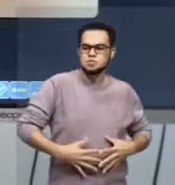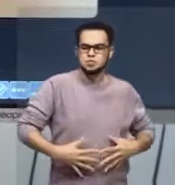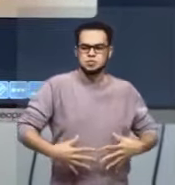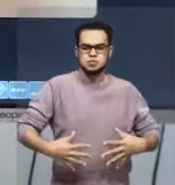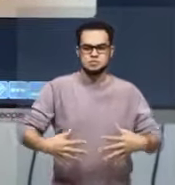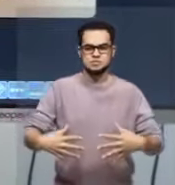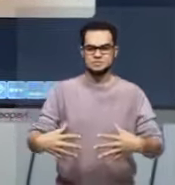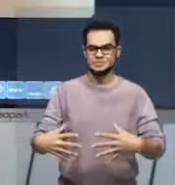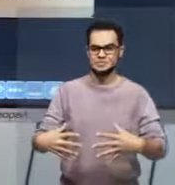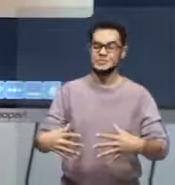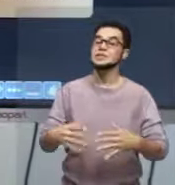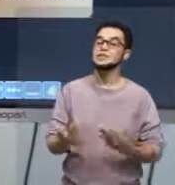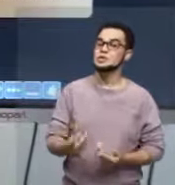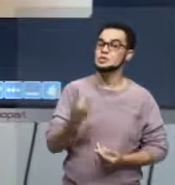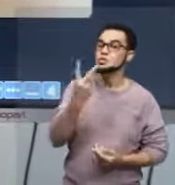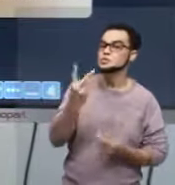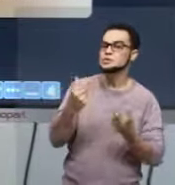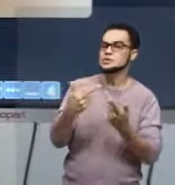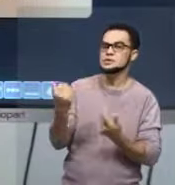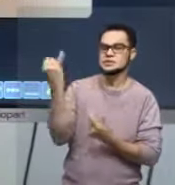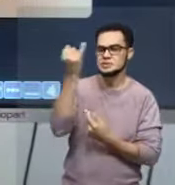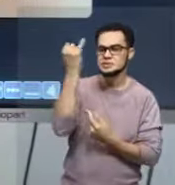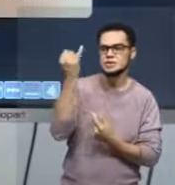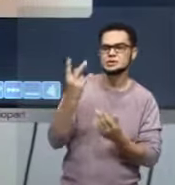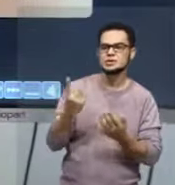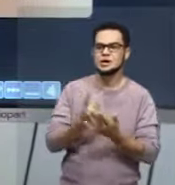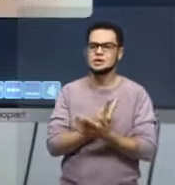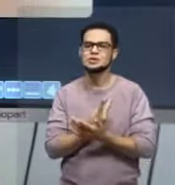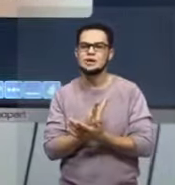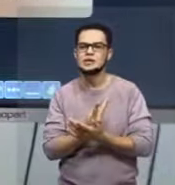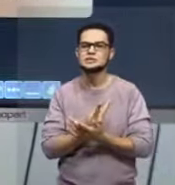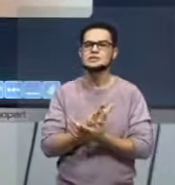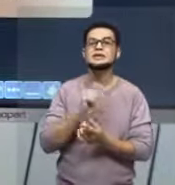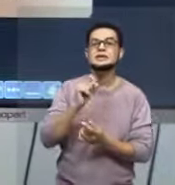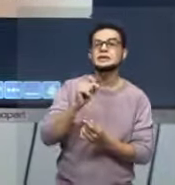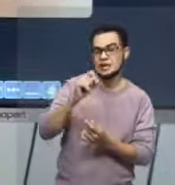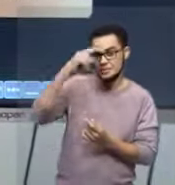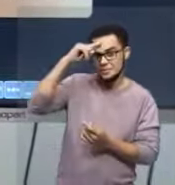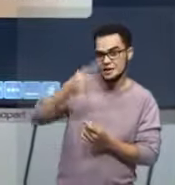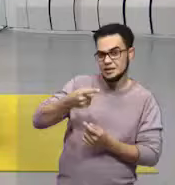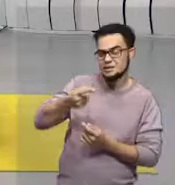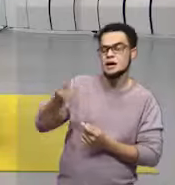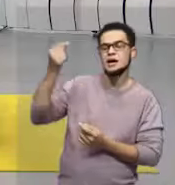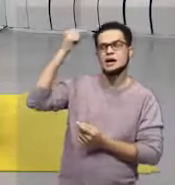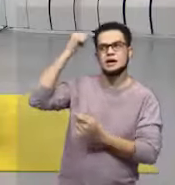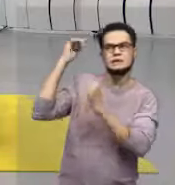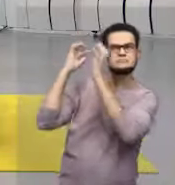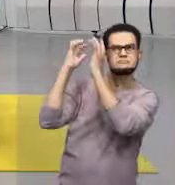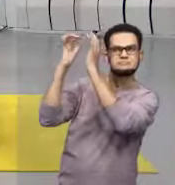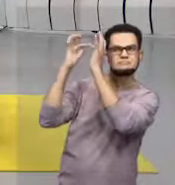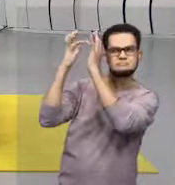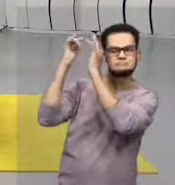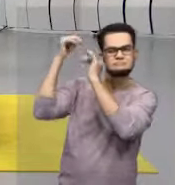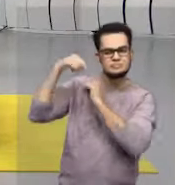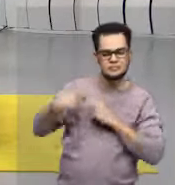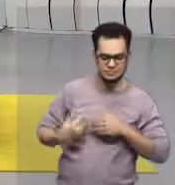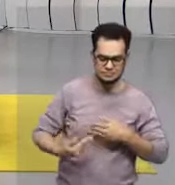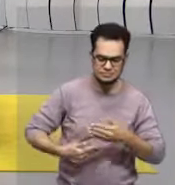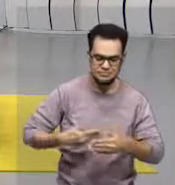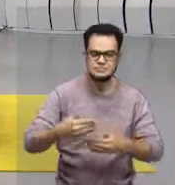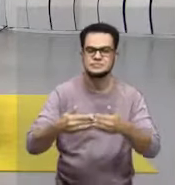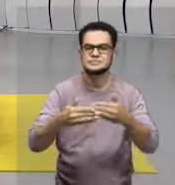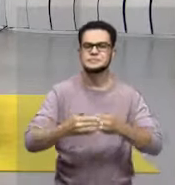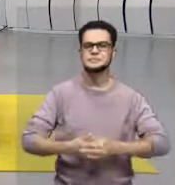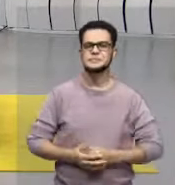ovário, um evento no útero, guiados pela hipófise lá na base do cérebro. Tá claro para vocês?